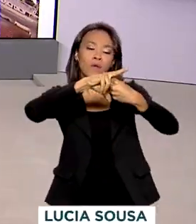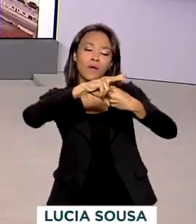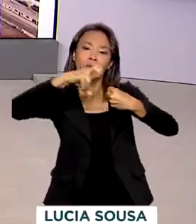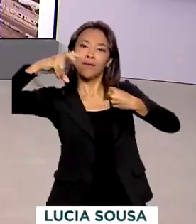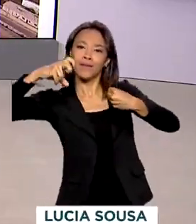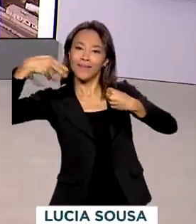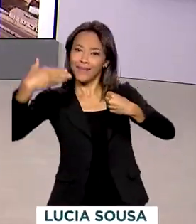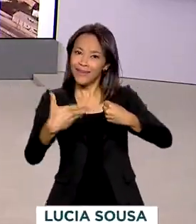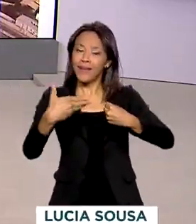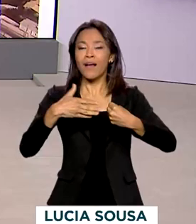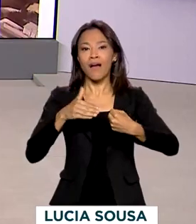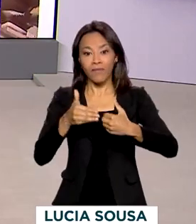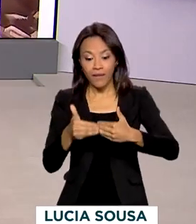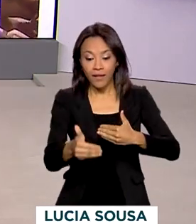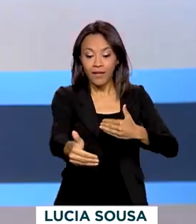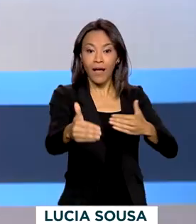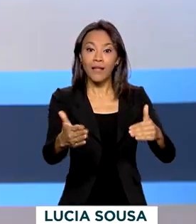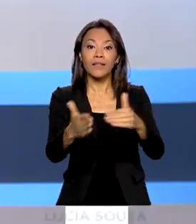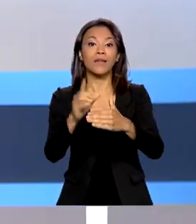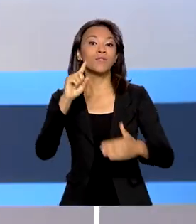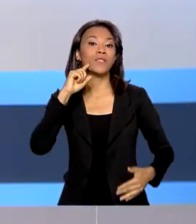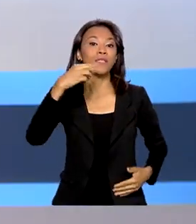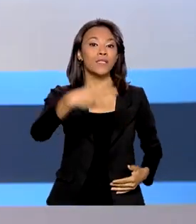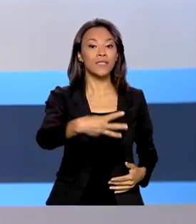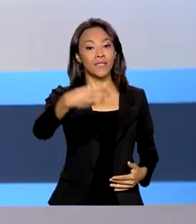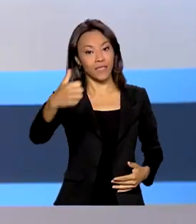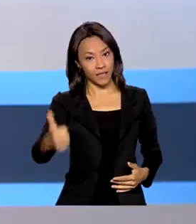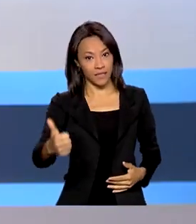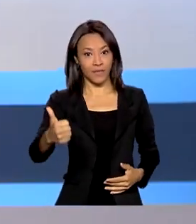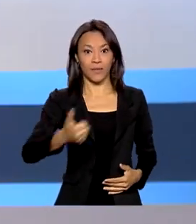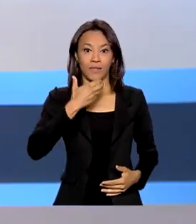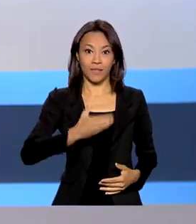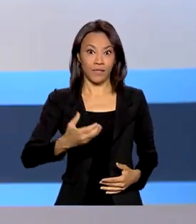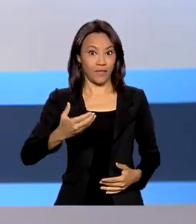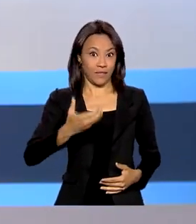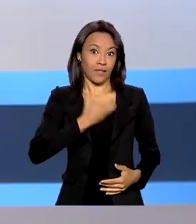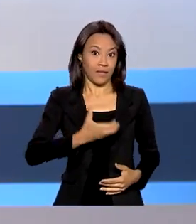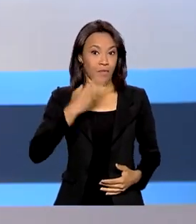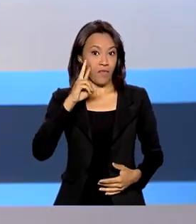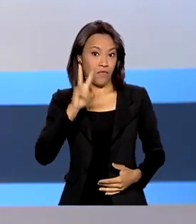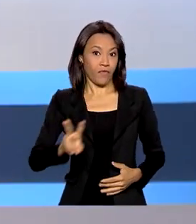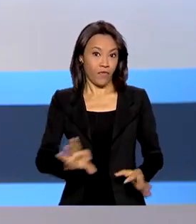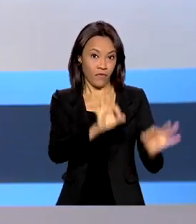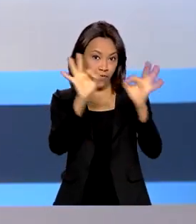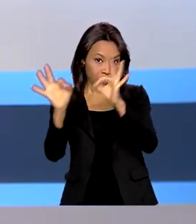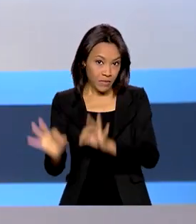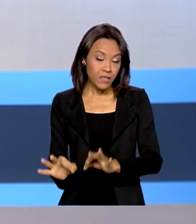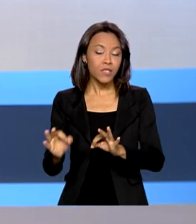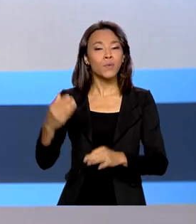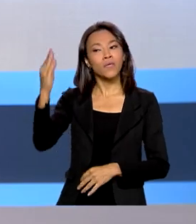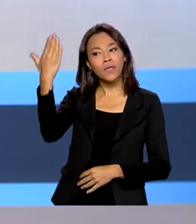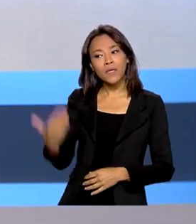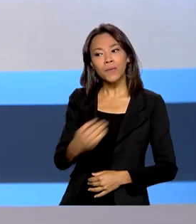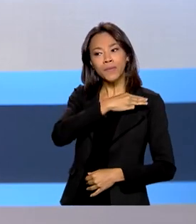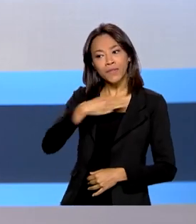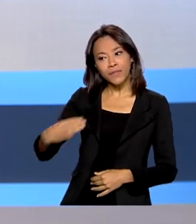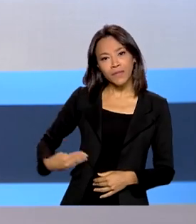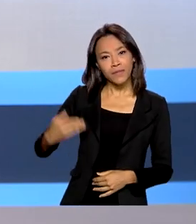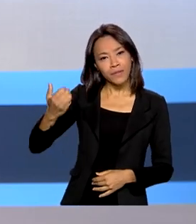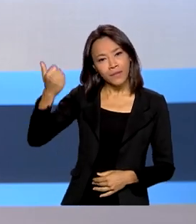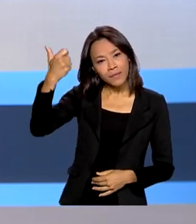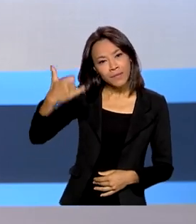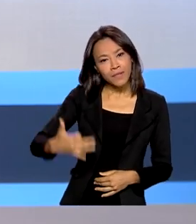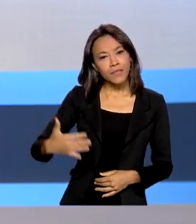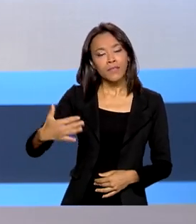vão ao ar até Trinta e Um de dezembro hoje vamos acompanhar o que disse o ministro do Turismo Gilson Machado sobre os incentivos